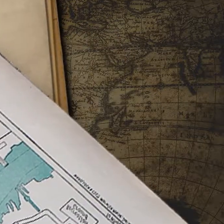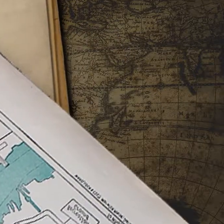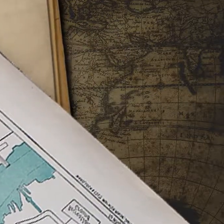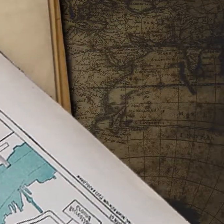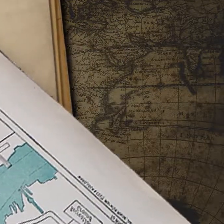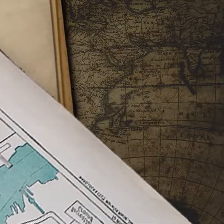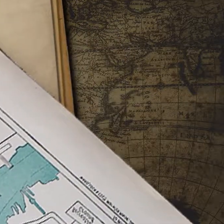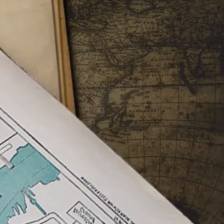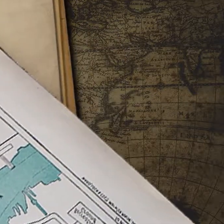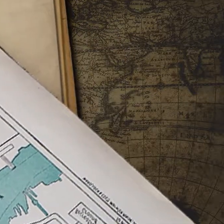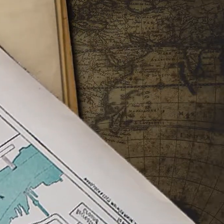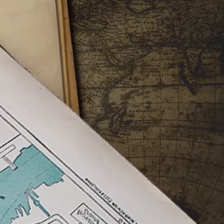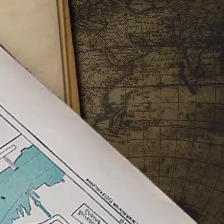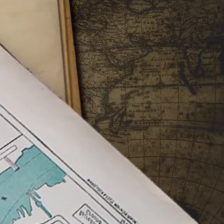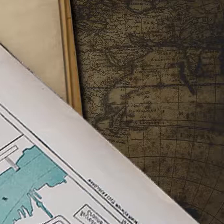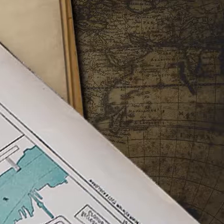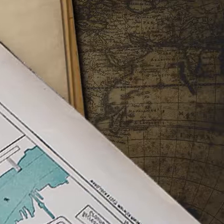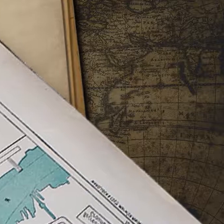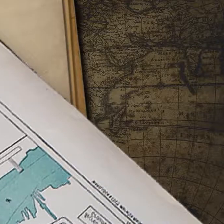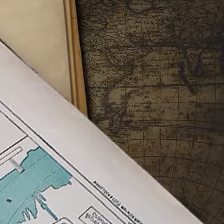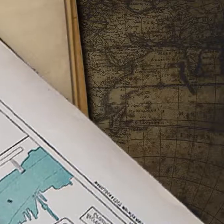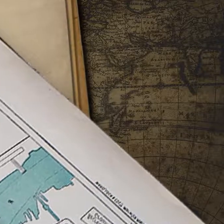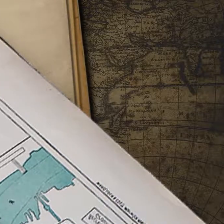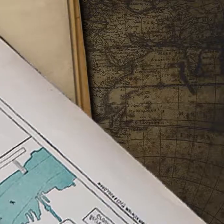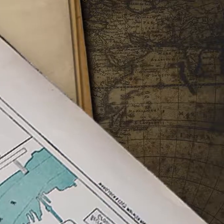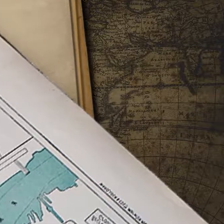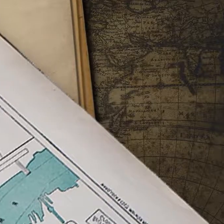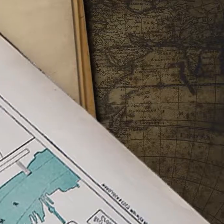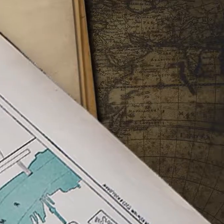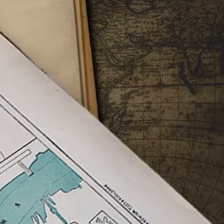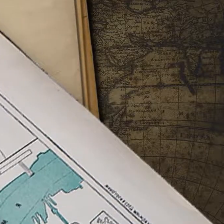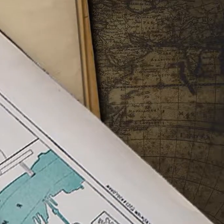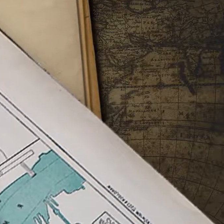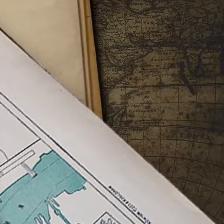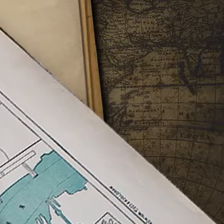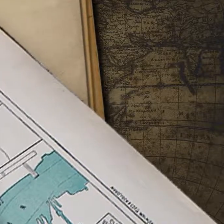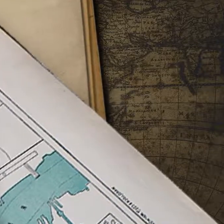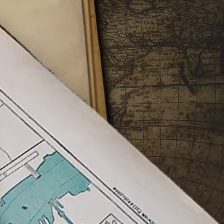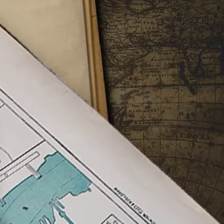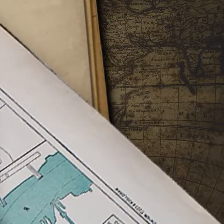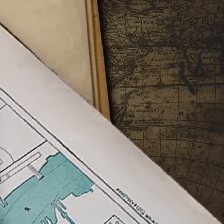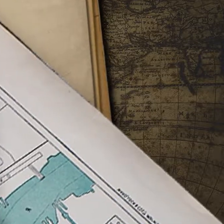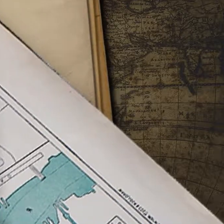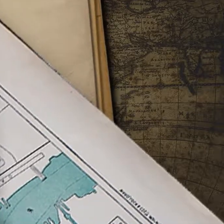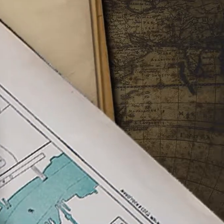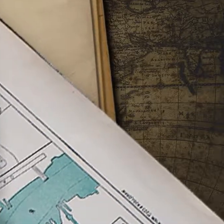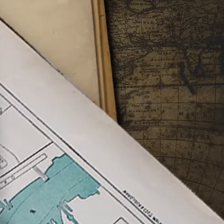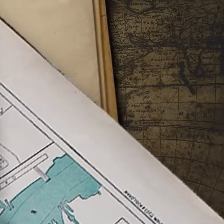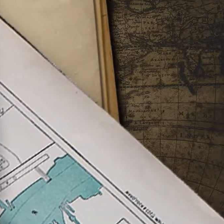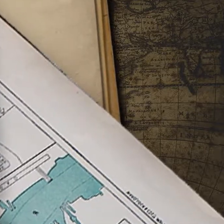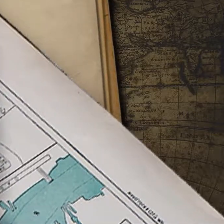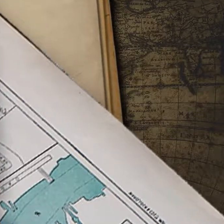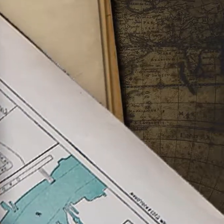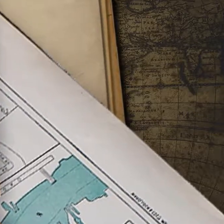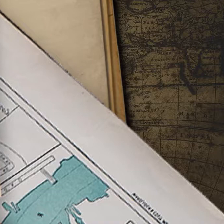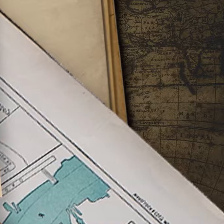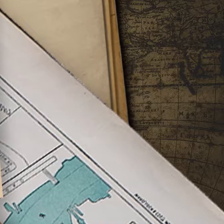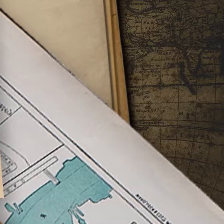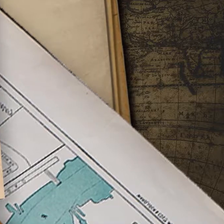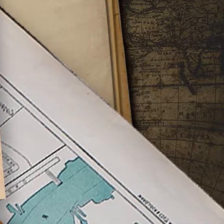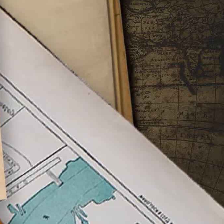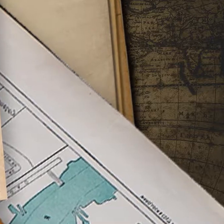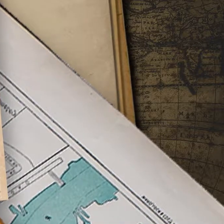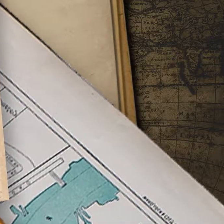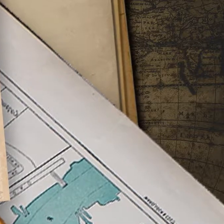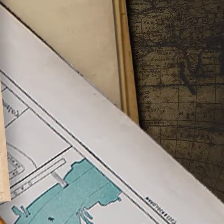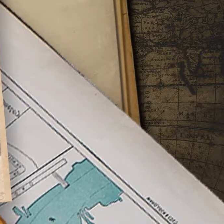Vários integrantes da tripulação do navio do comandante Andrew Speed trabalham desmontando as partes de madeira do navio.